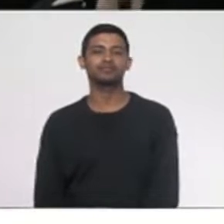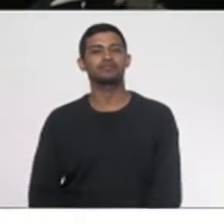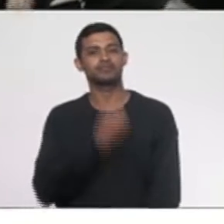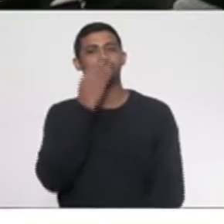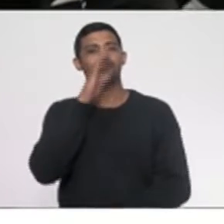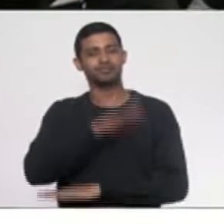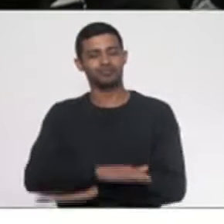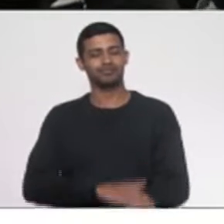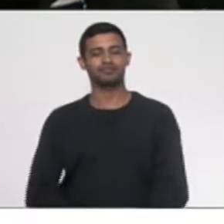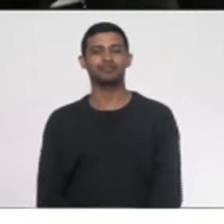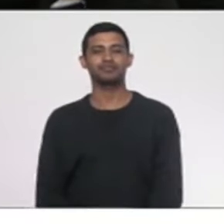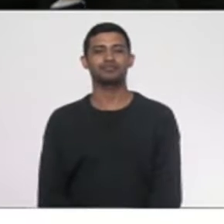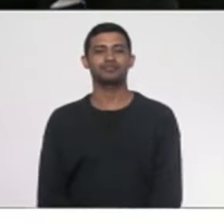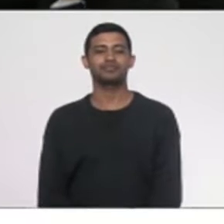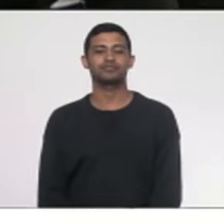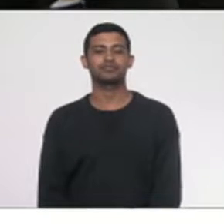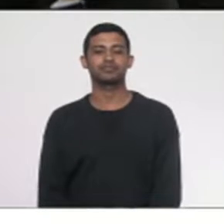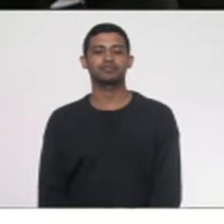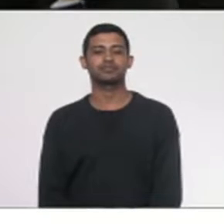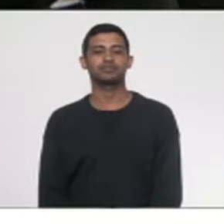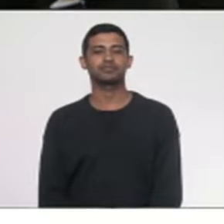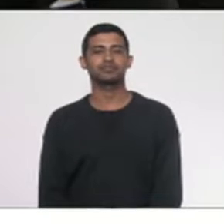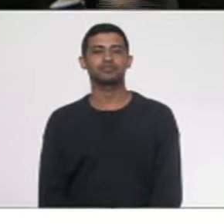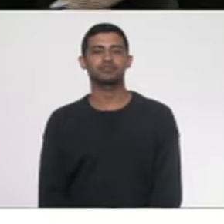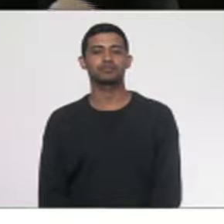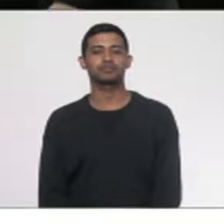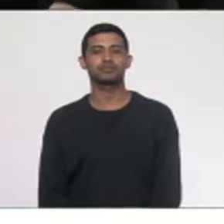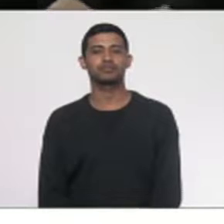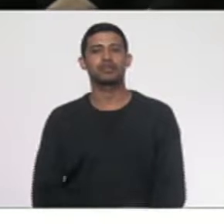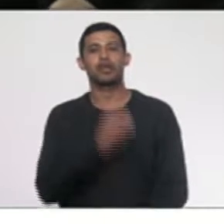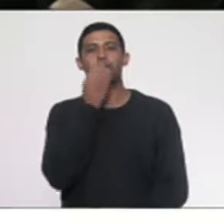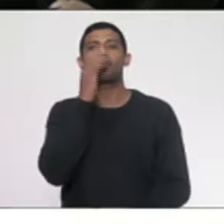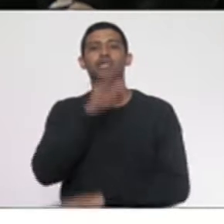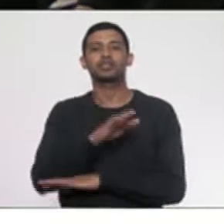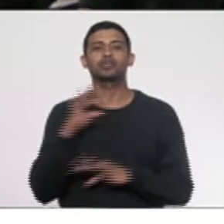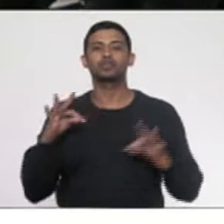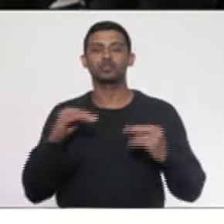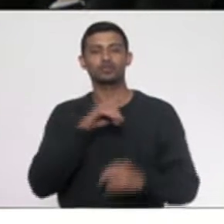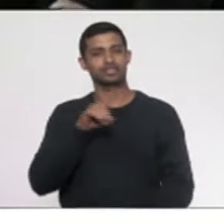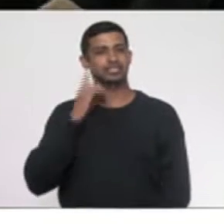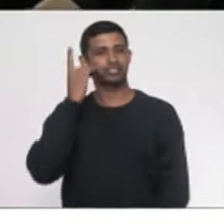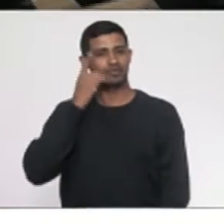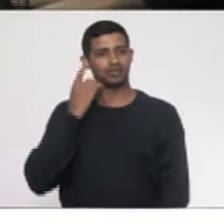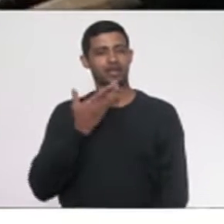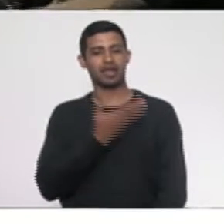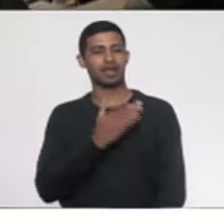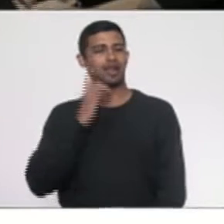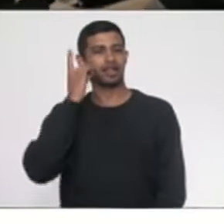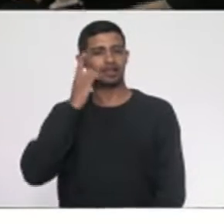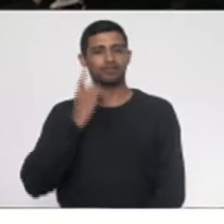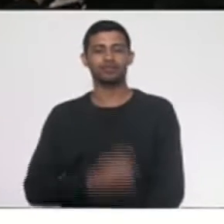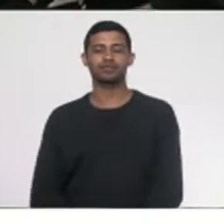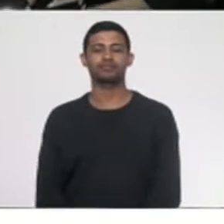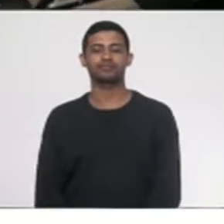Boa tarde. Boa tarde a todos os senhores deputados, senhora deputada Marta Rocha.